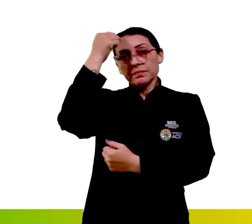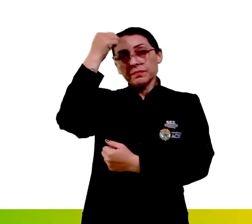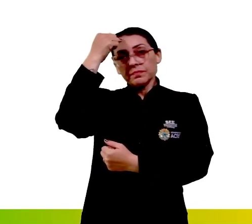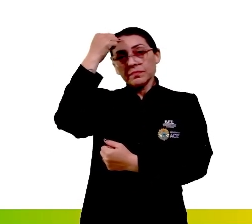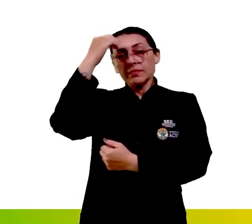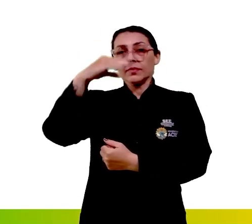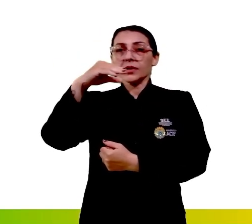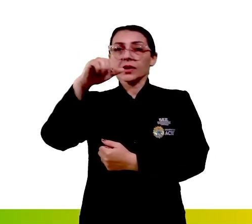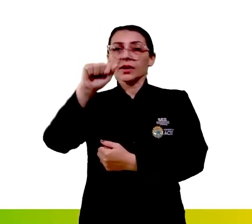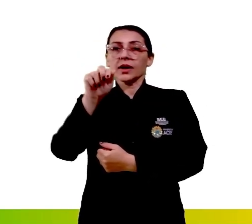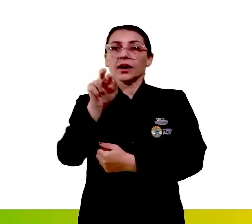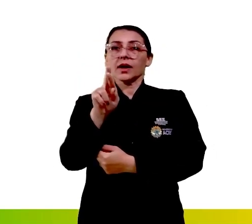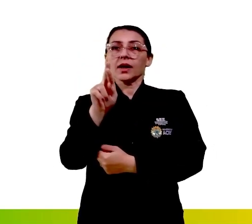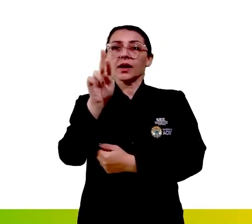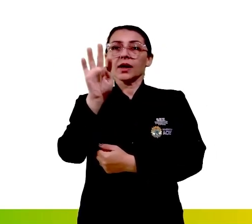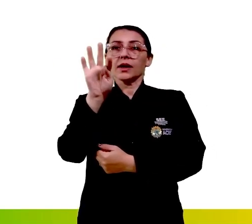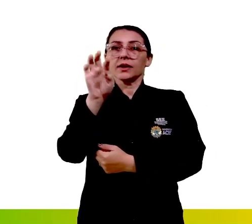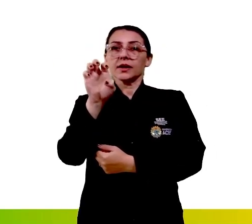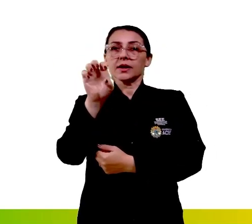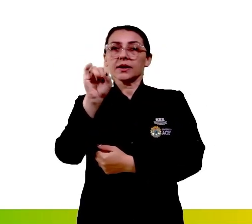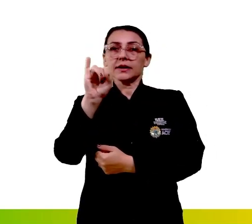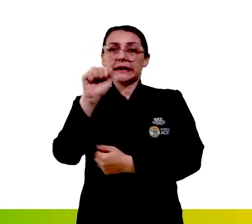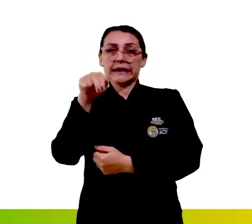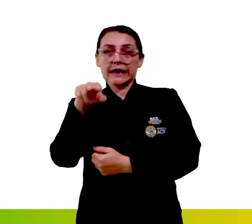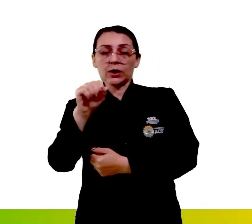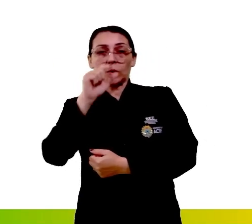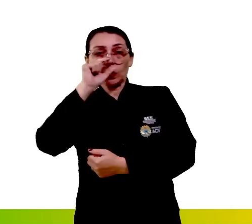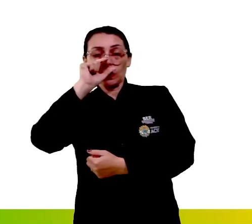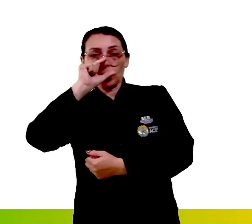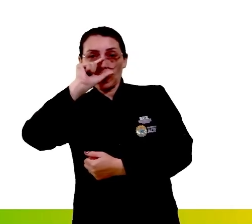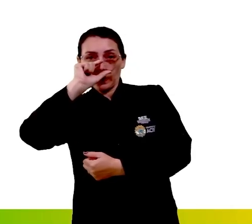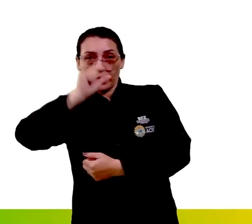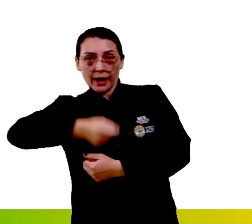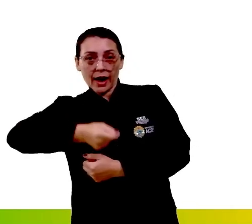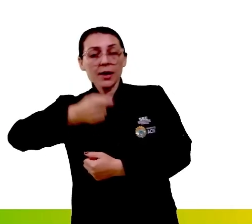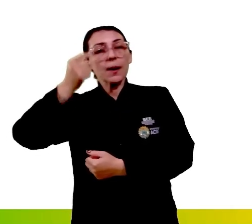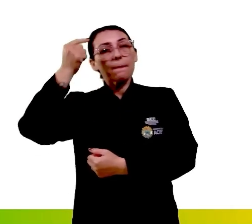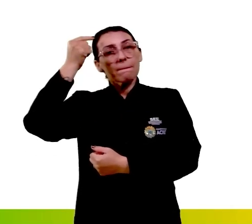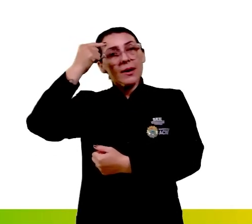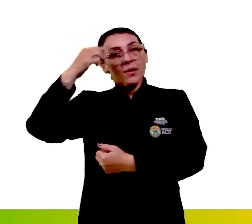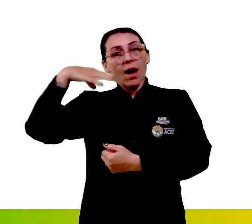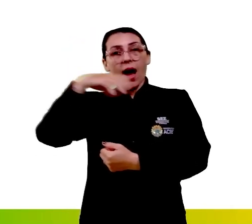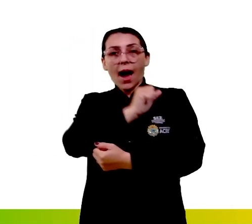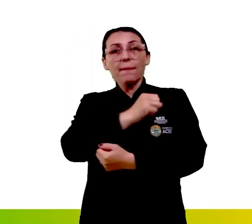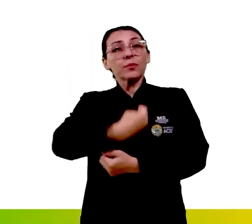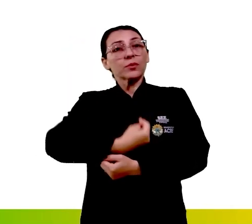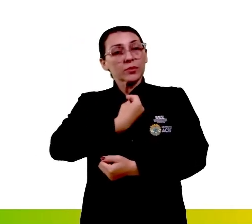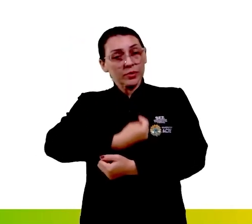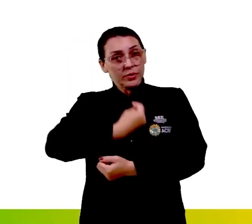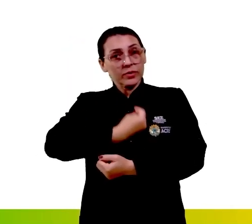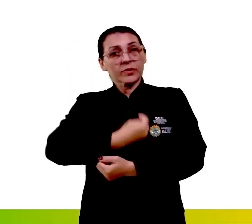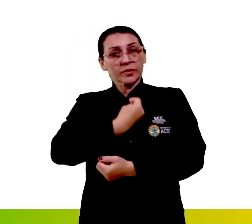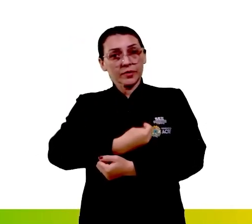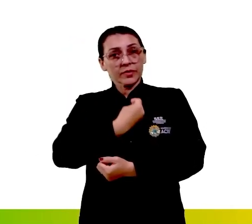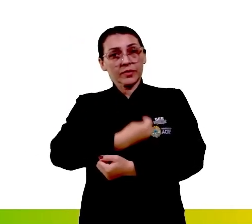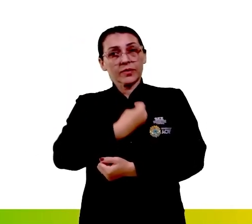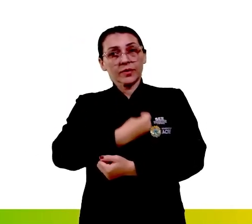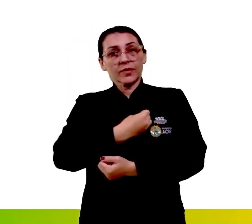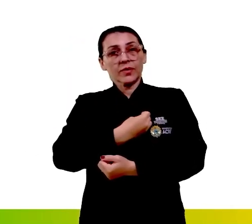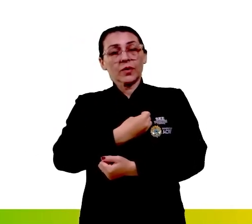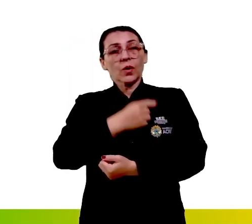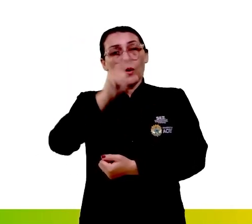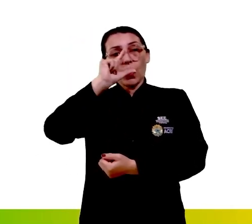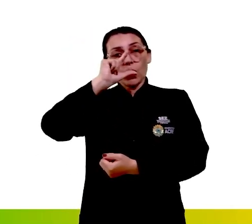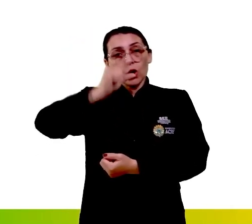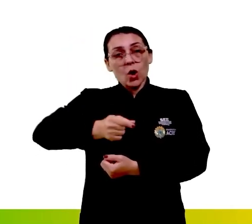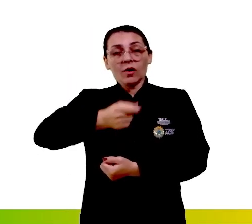cartesiano. Então, enquanto que o Descartes afirmava que penso logo existo, ou seja, cogito ergo sum, o John